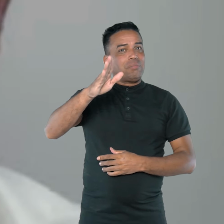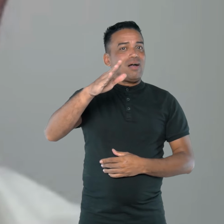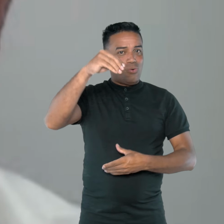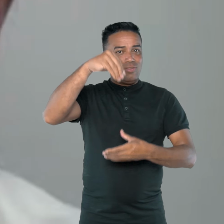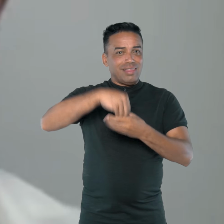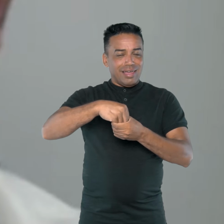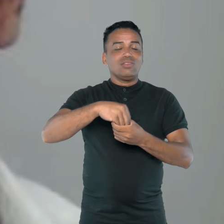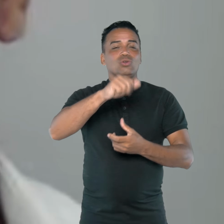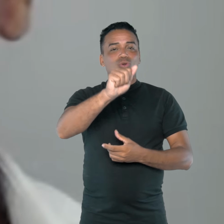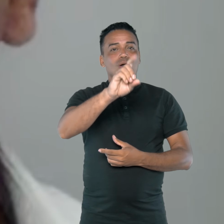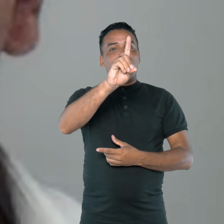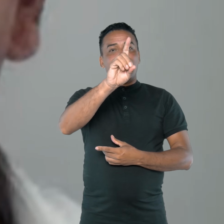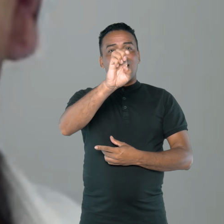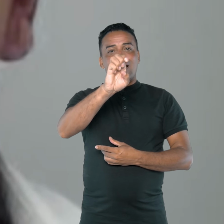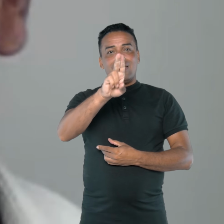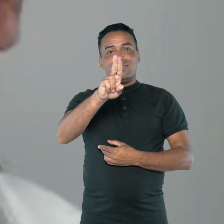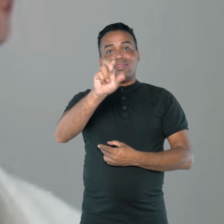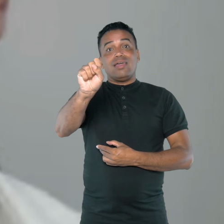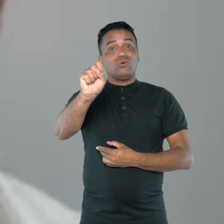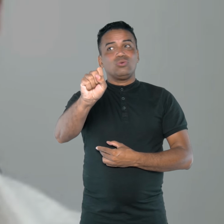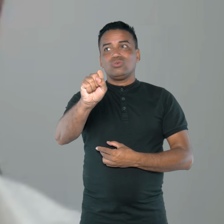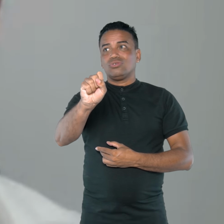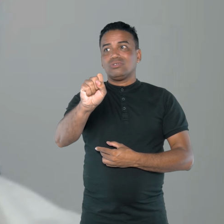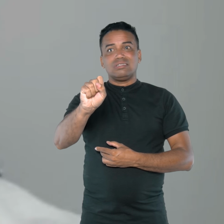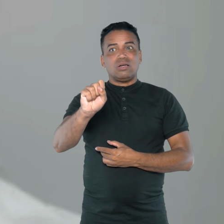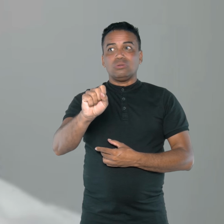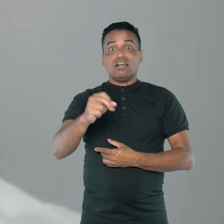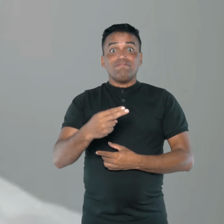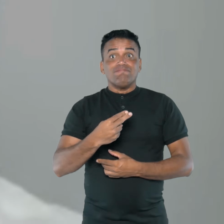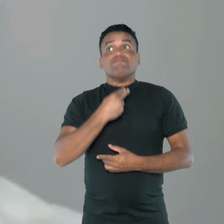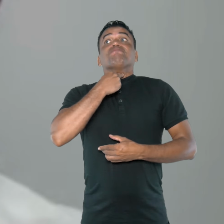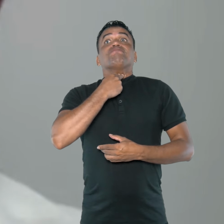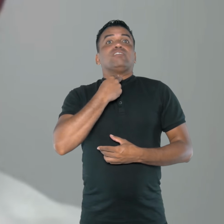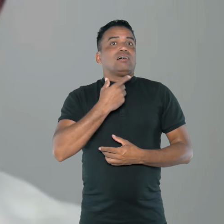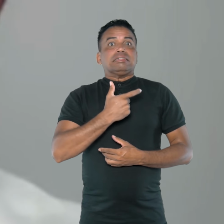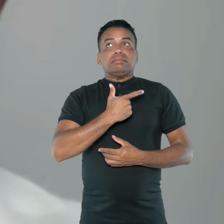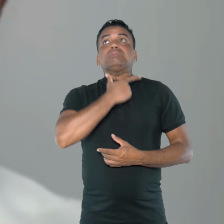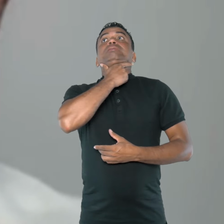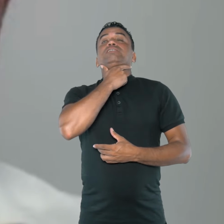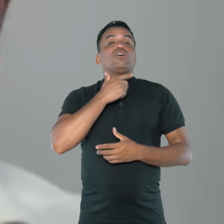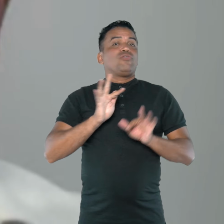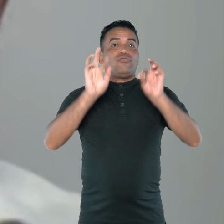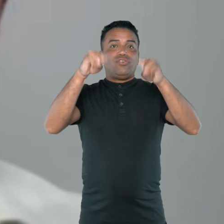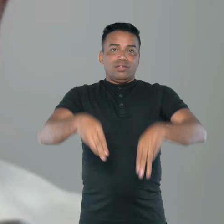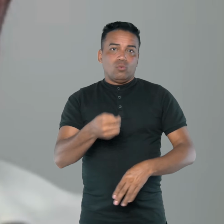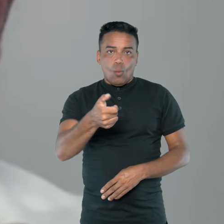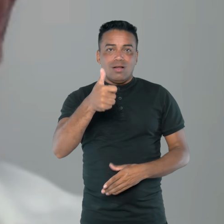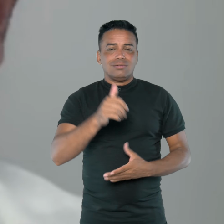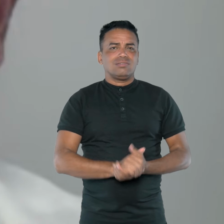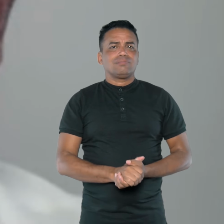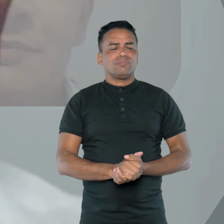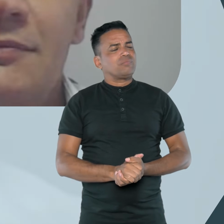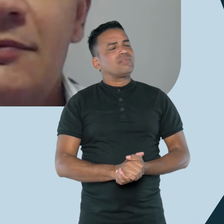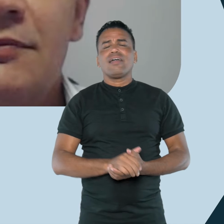que para ela já está no gargalo, né, no gargalo de si mesma, né? A leitura,